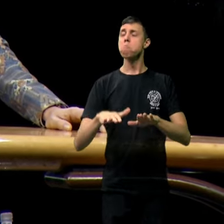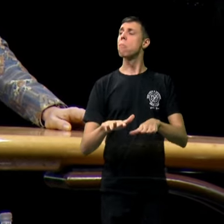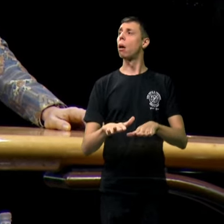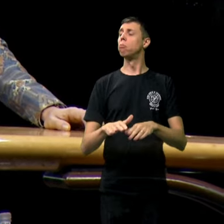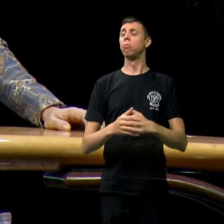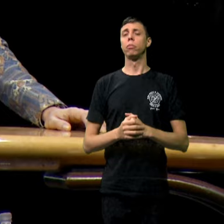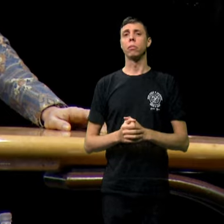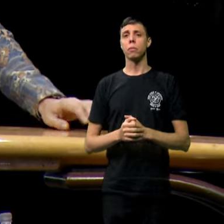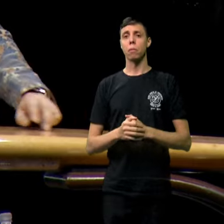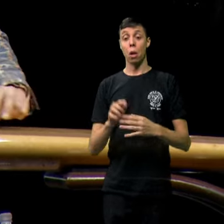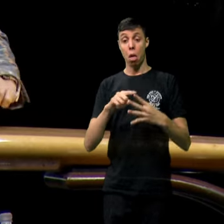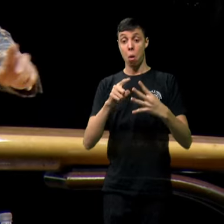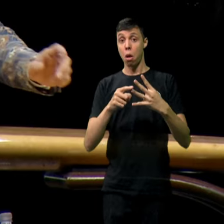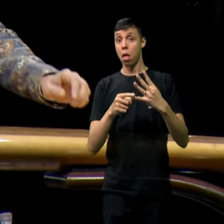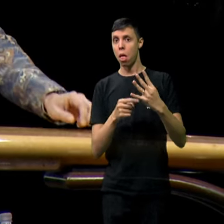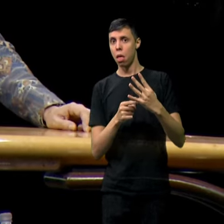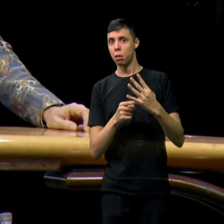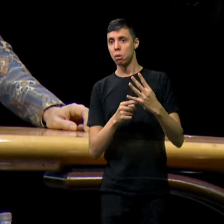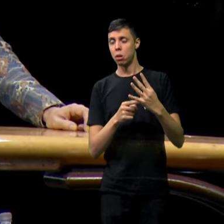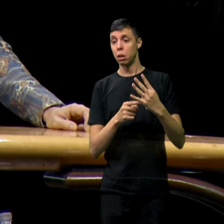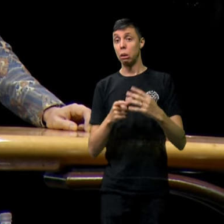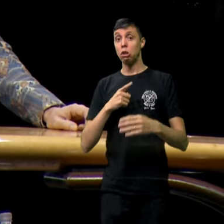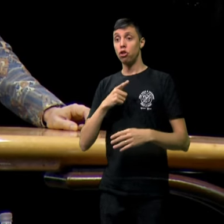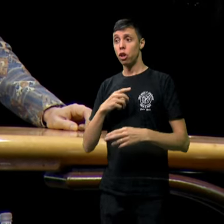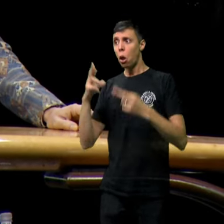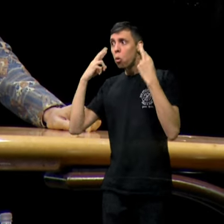gordos vinham outros magros.